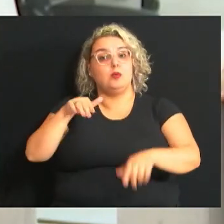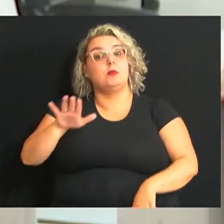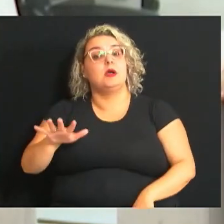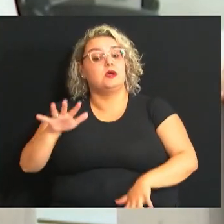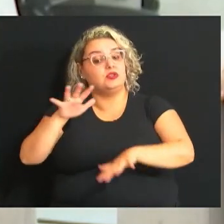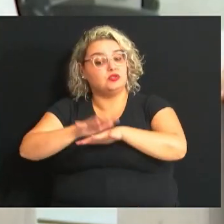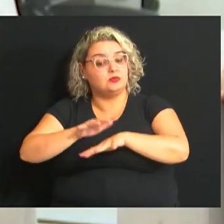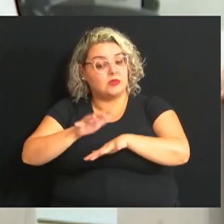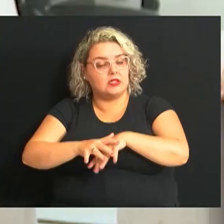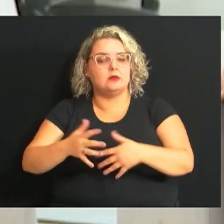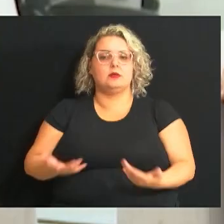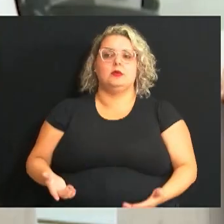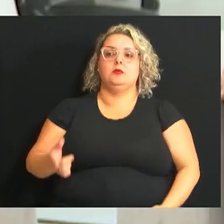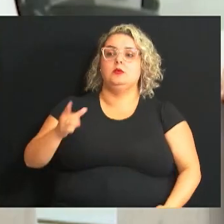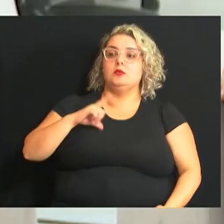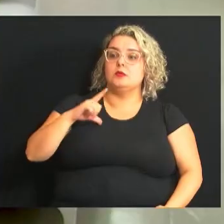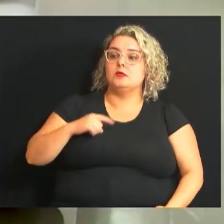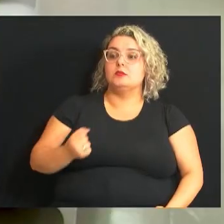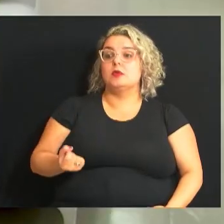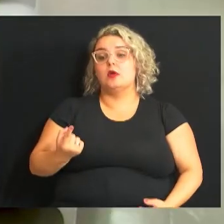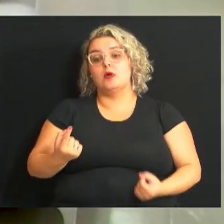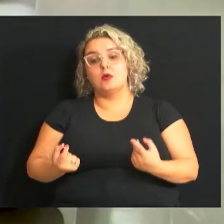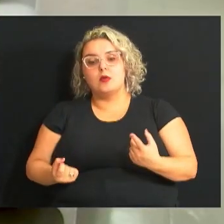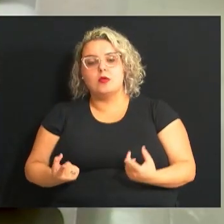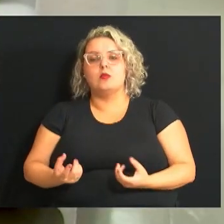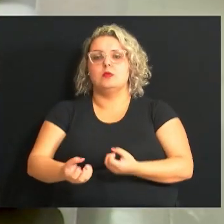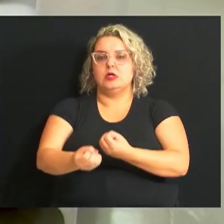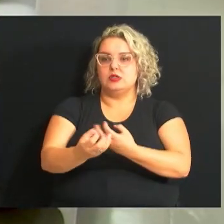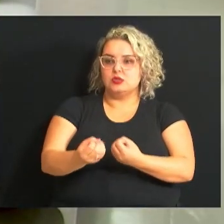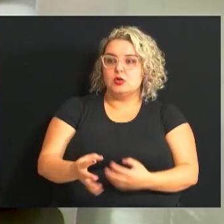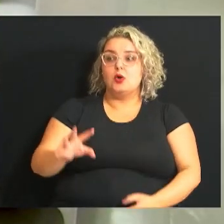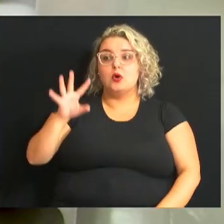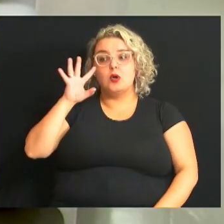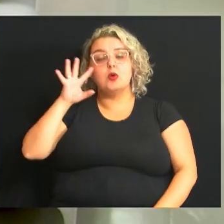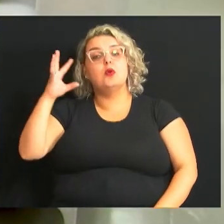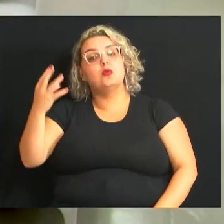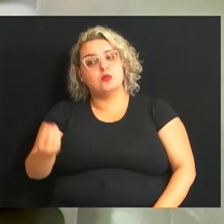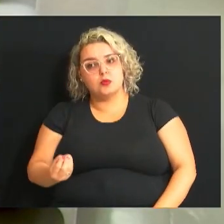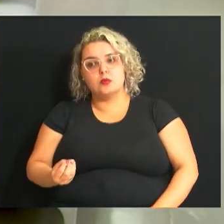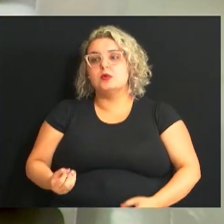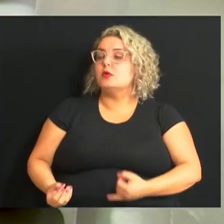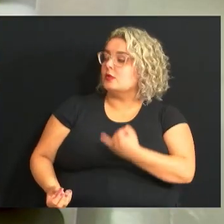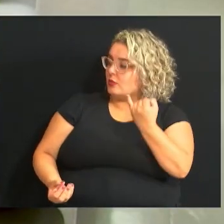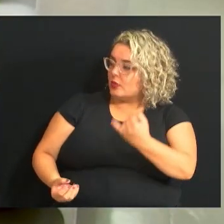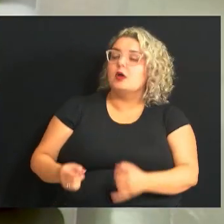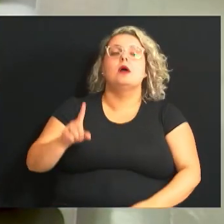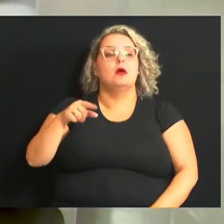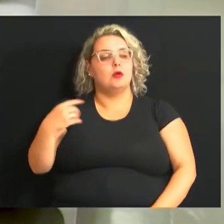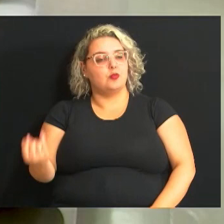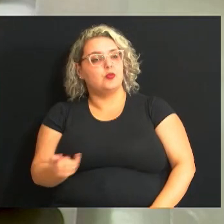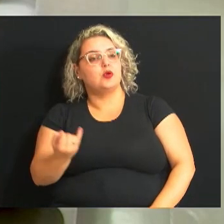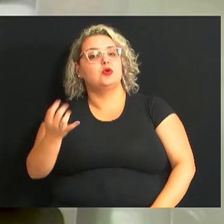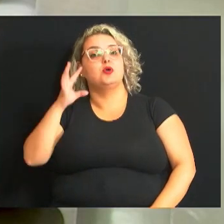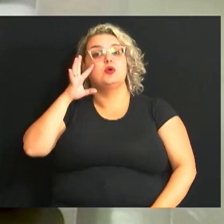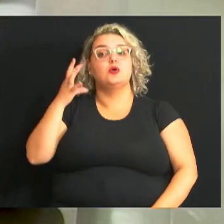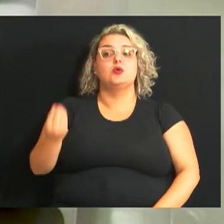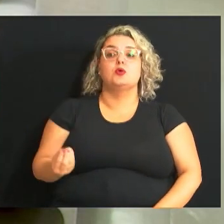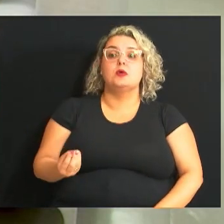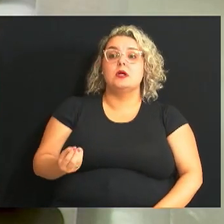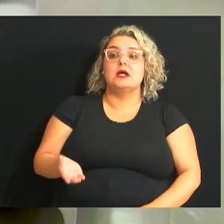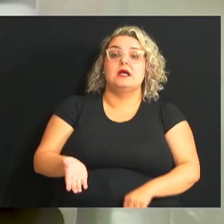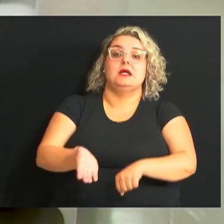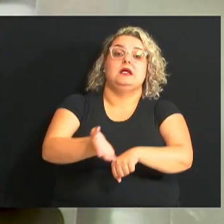vamos ter algumas informações, conhecimentos que serão importantes, né? que eu diria que são conhecimentos prévios aquilo